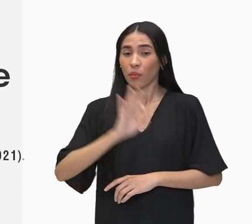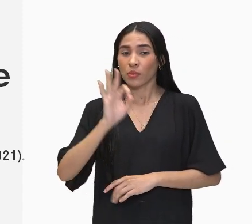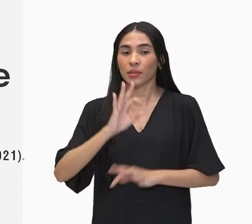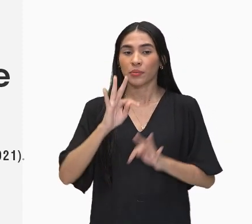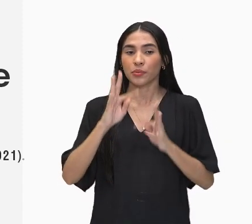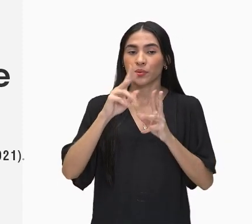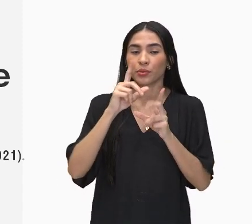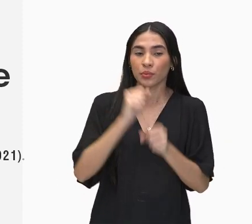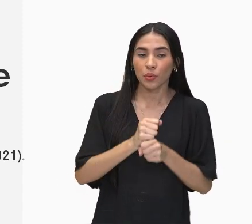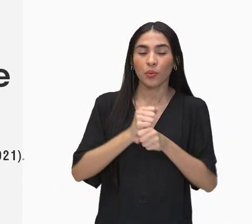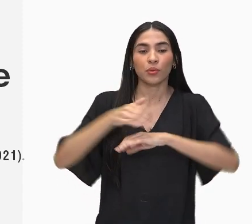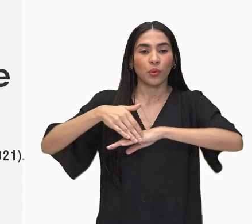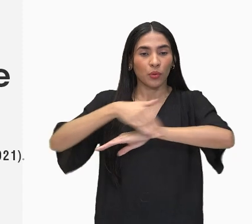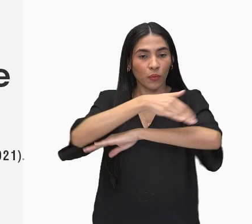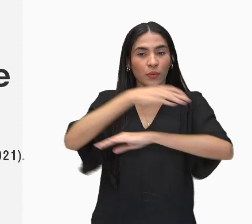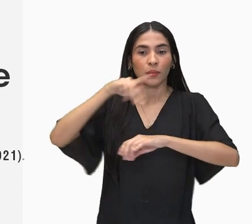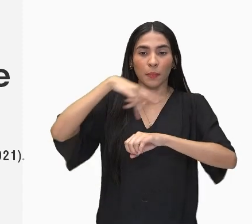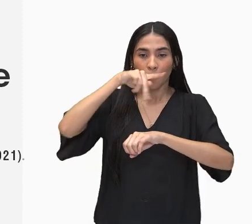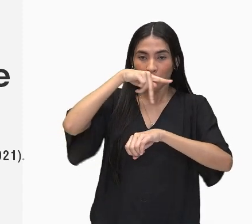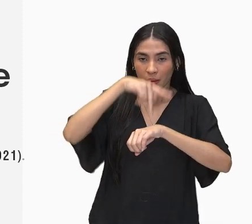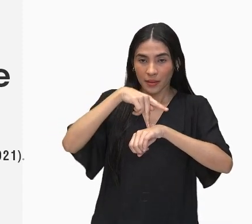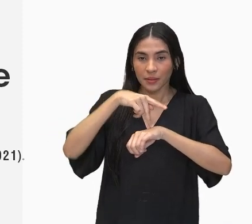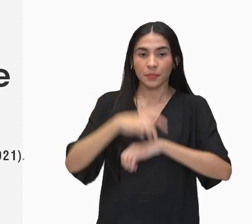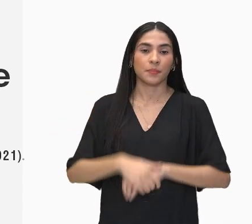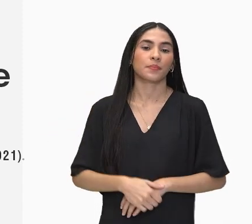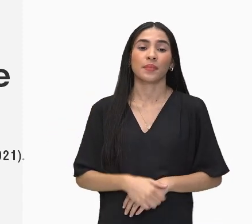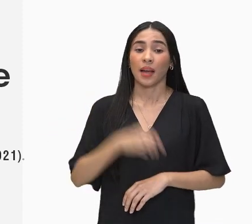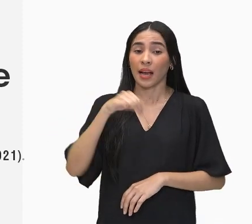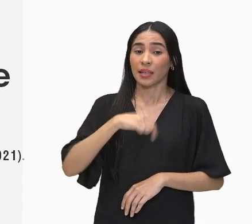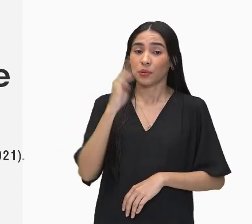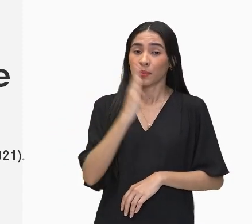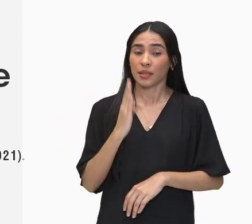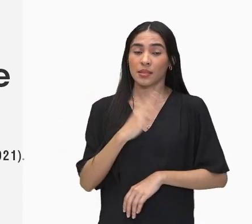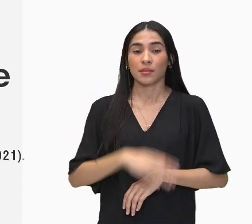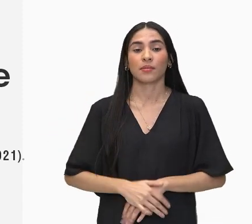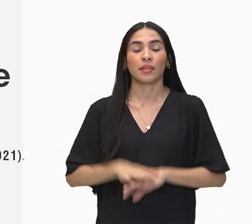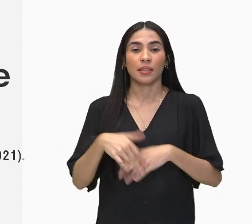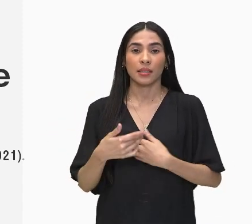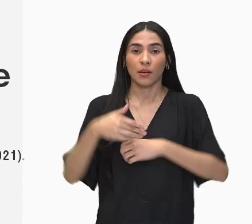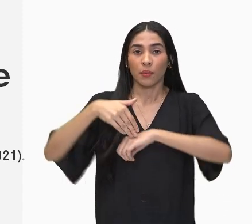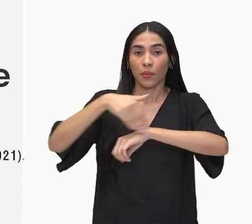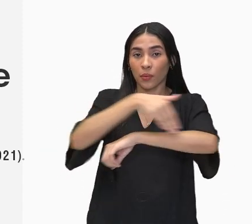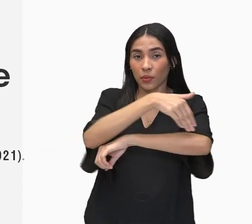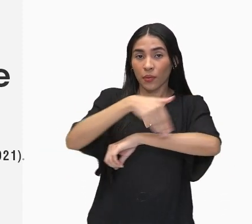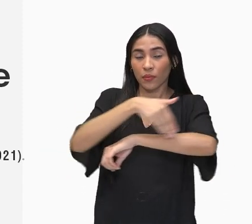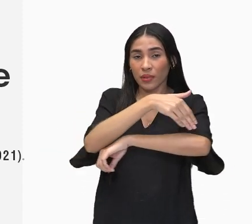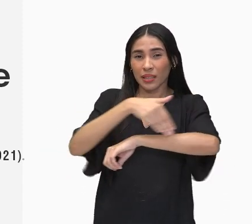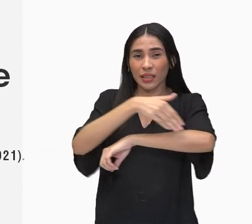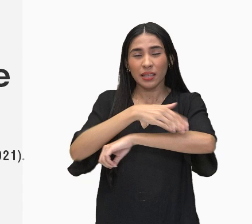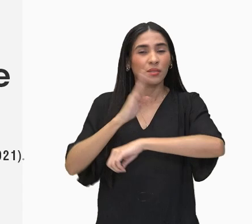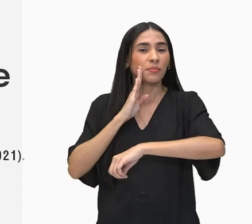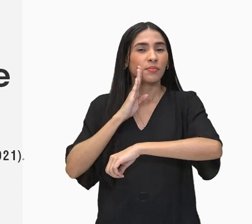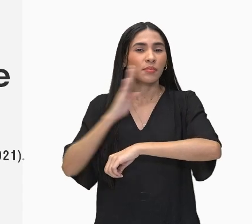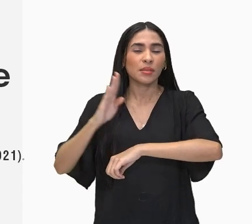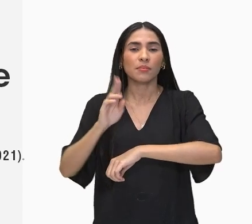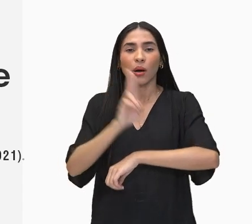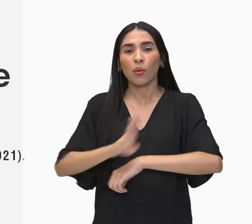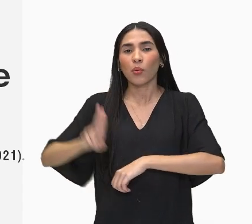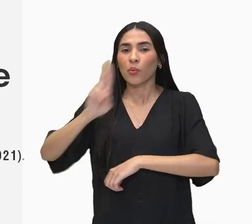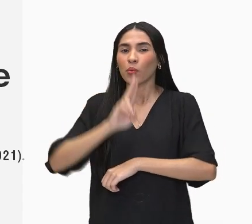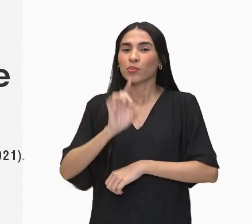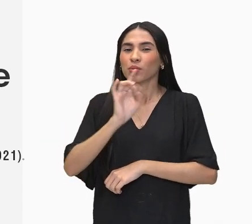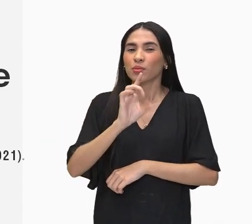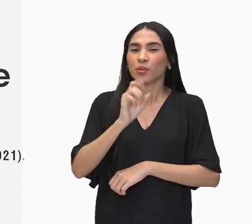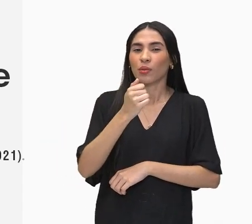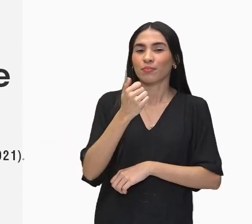12,4% do total de todas as rodovias no Brasil, né? Então, essas rodovias que são pavimentadas, elas representam apenas